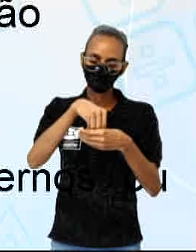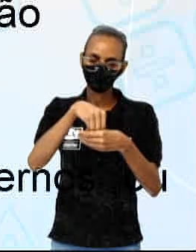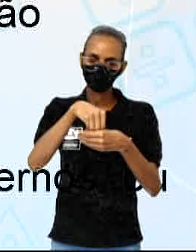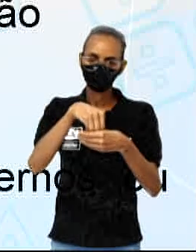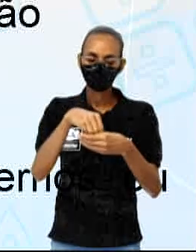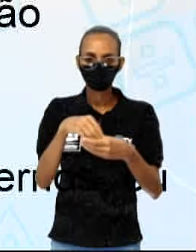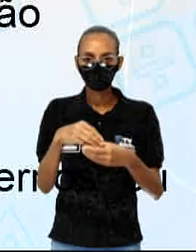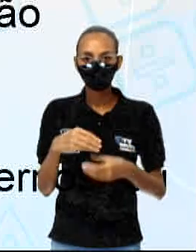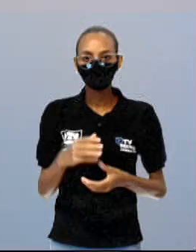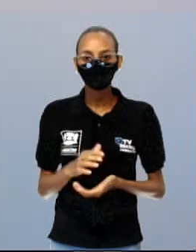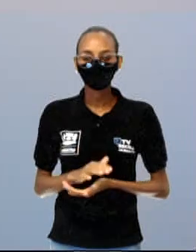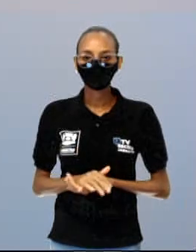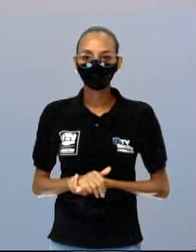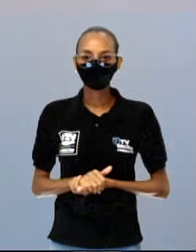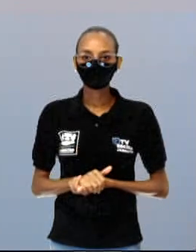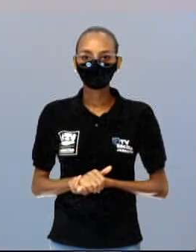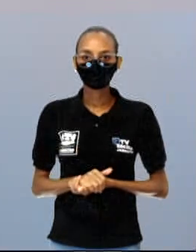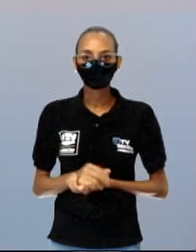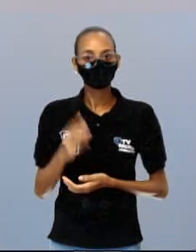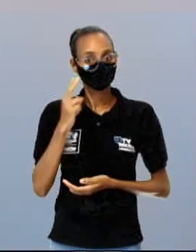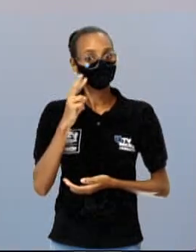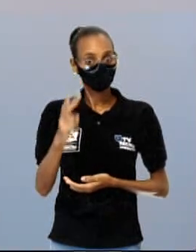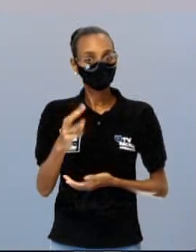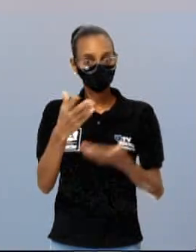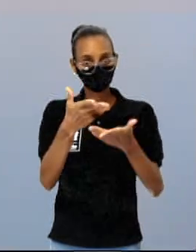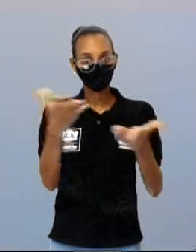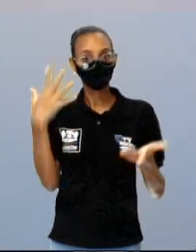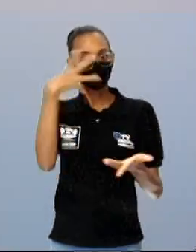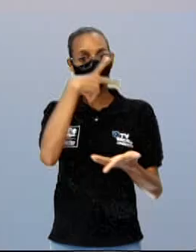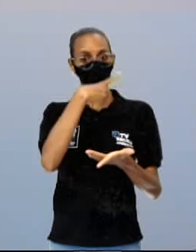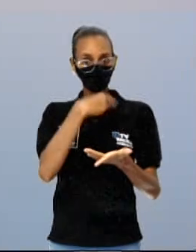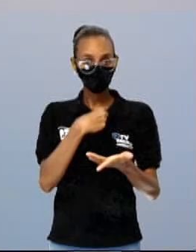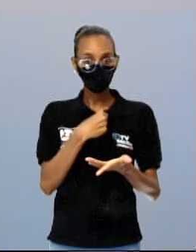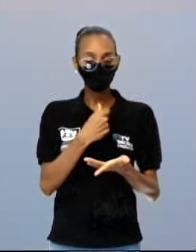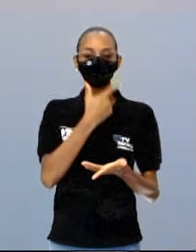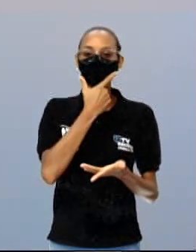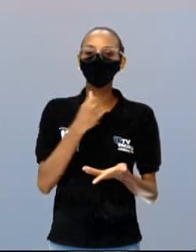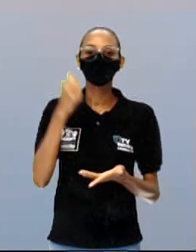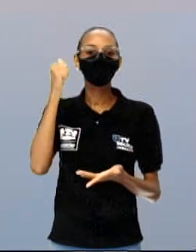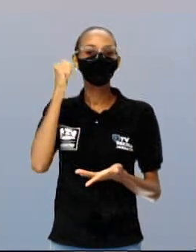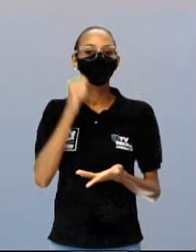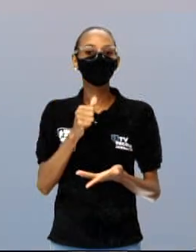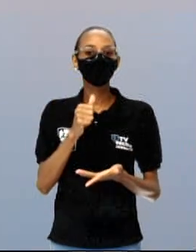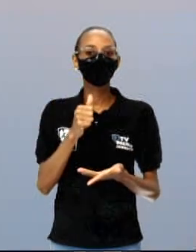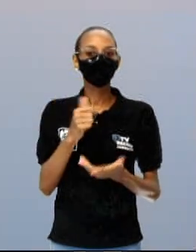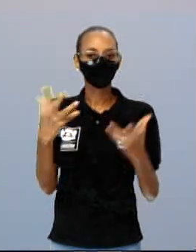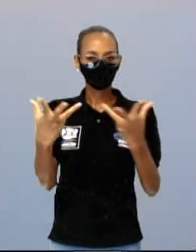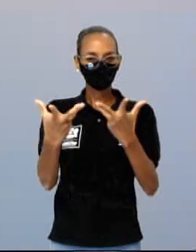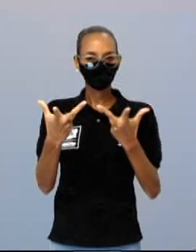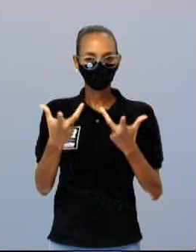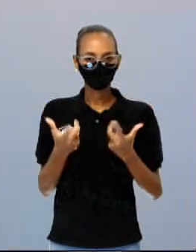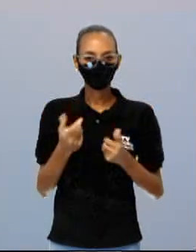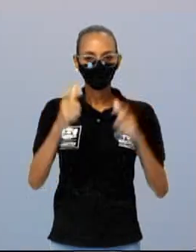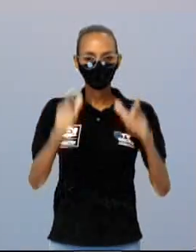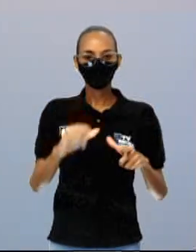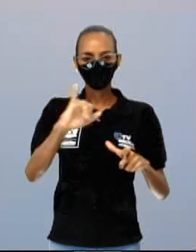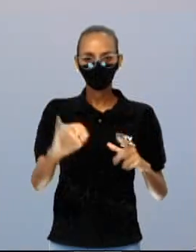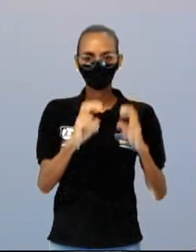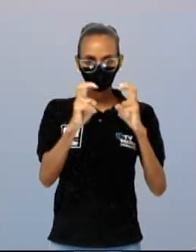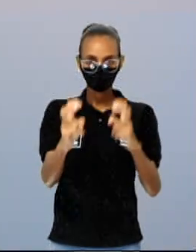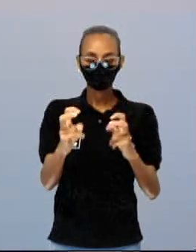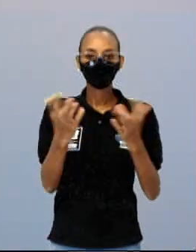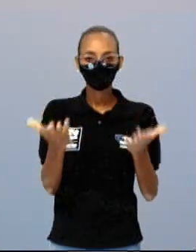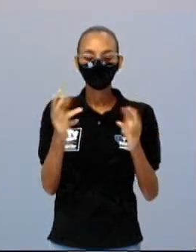congruentes. Olha aí, galera linda, meninos e meninas maravilhosos de Jaboatão. O que é que a gente observa,